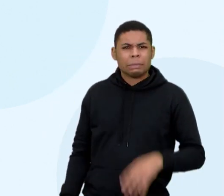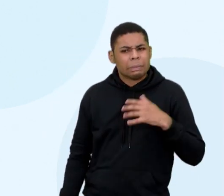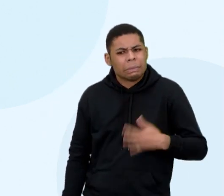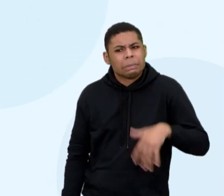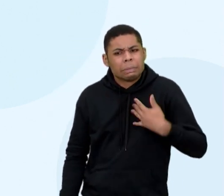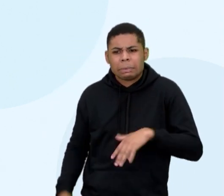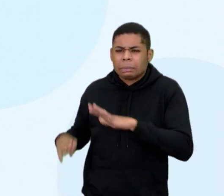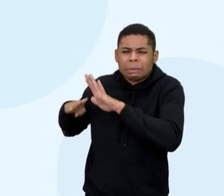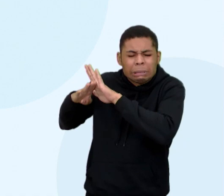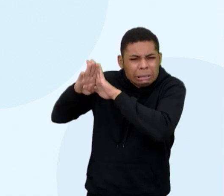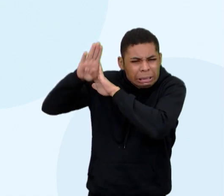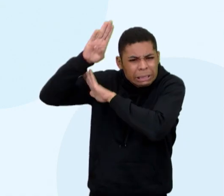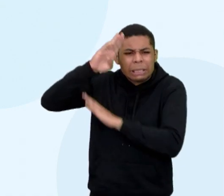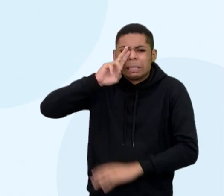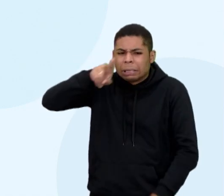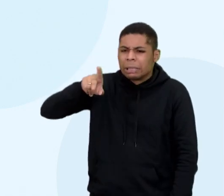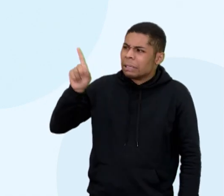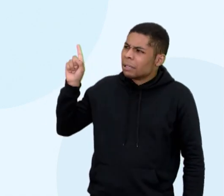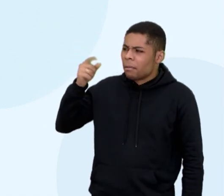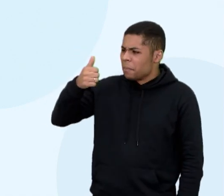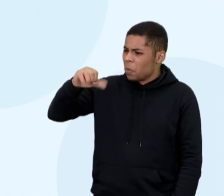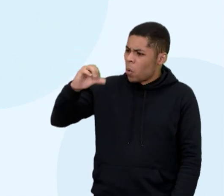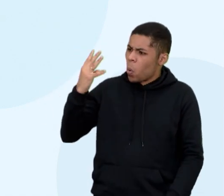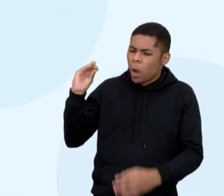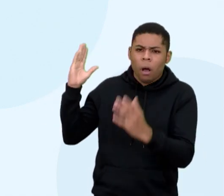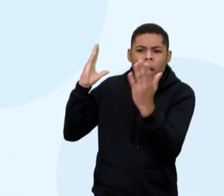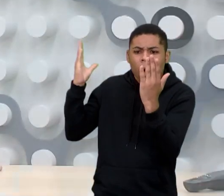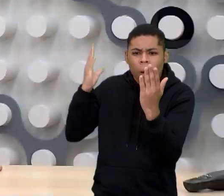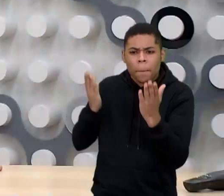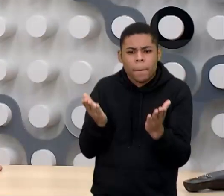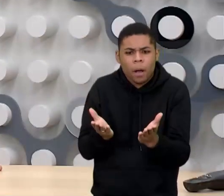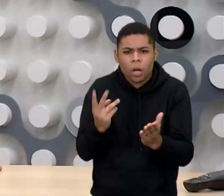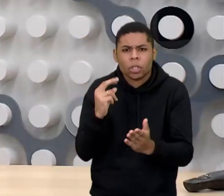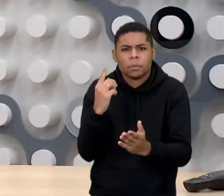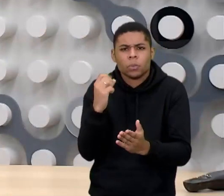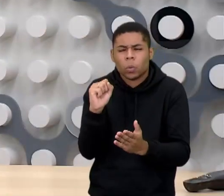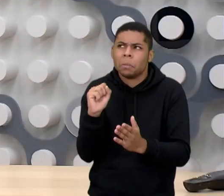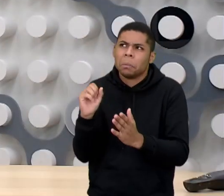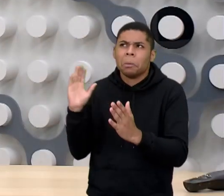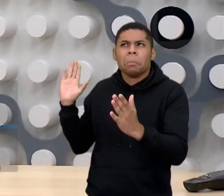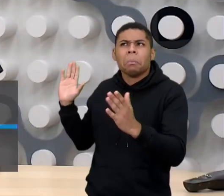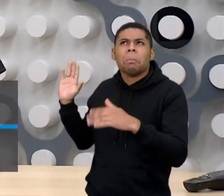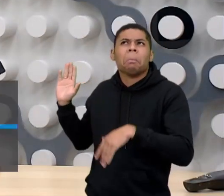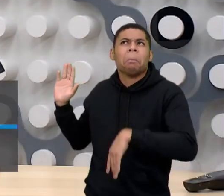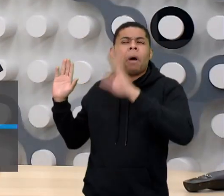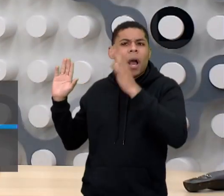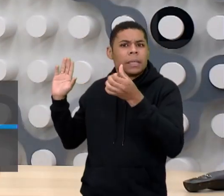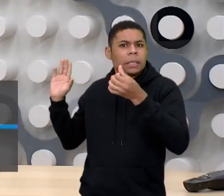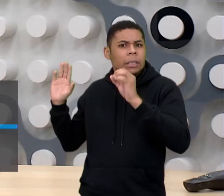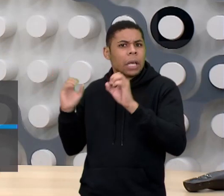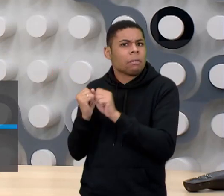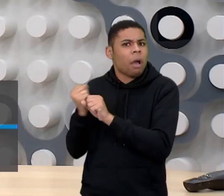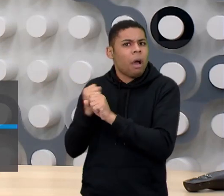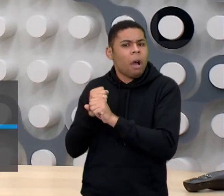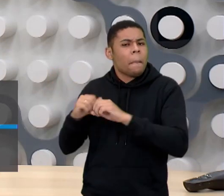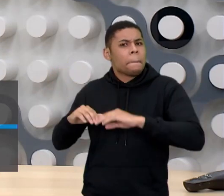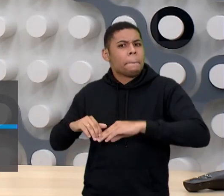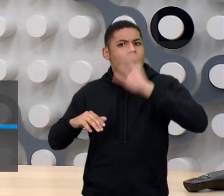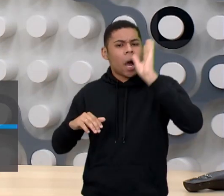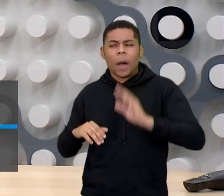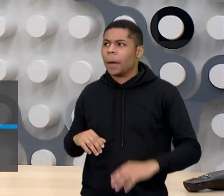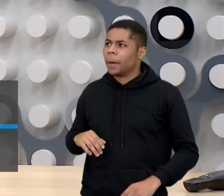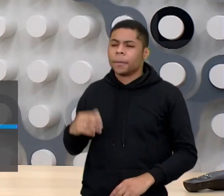se aumentou aí, né, num período aí de quase aí 60 anos, né, mais de 60 anos, né,